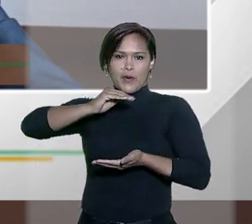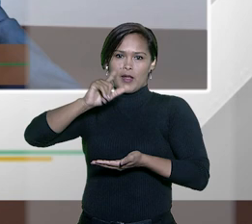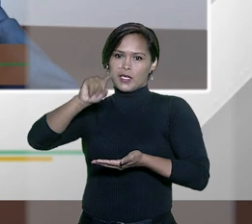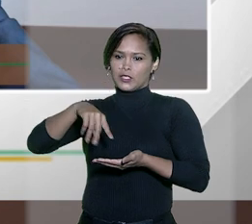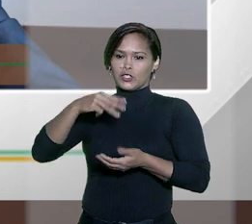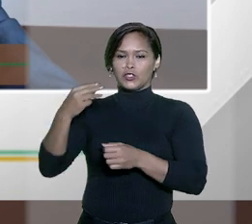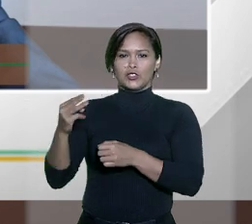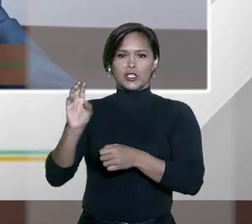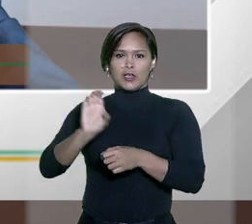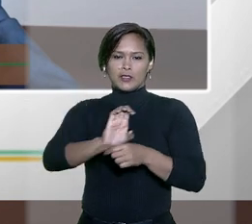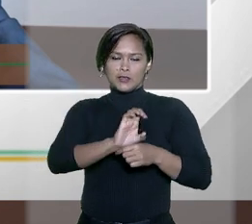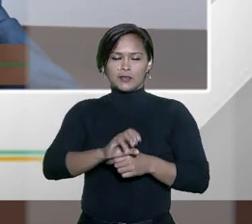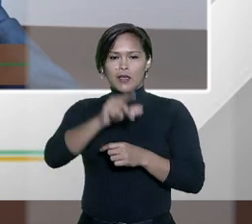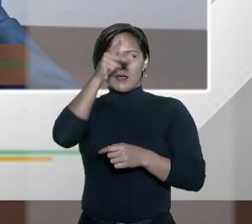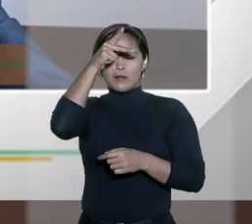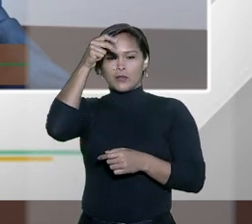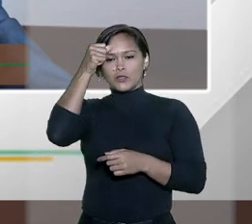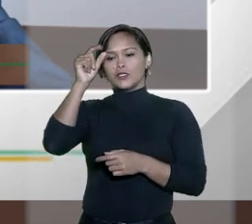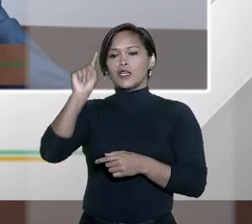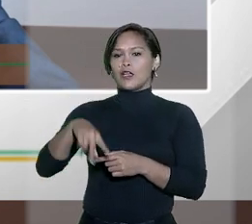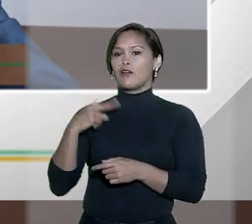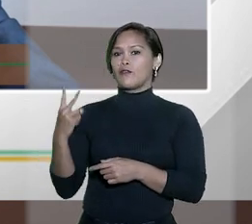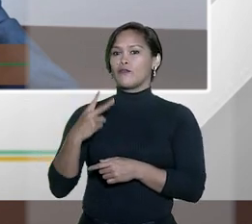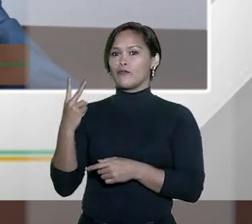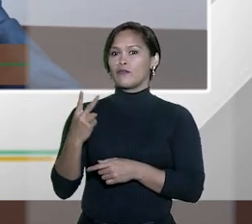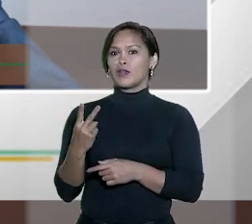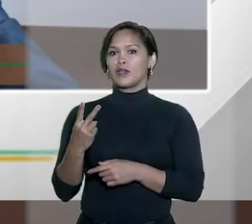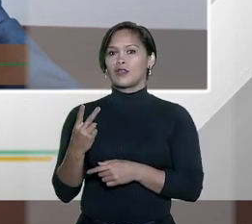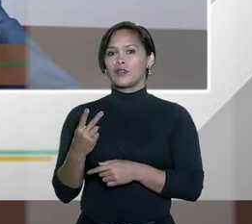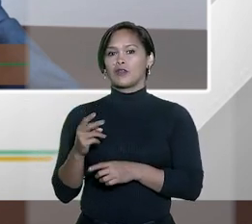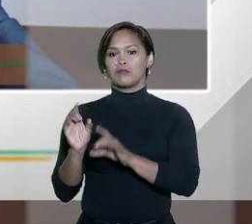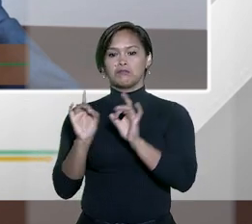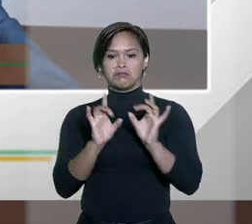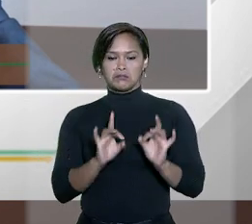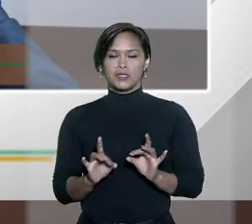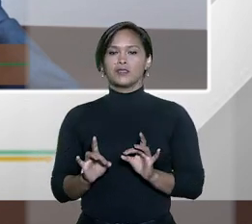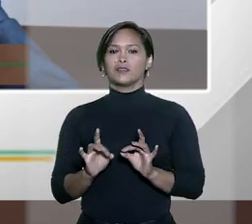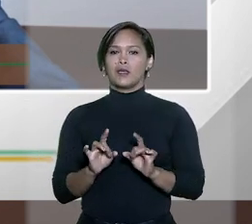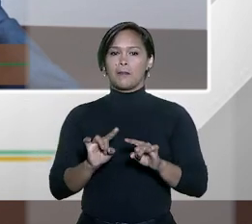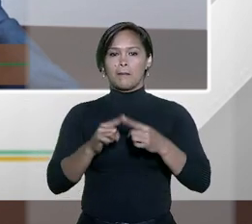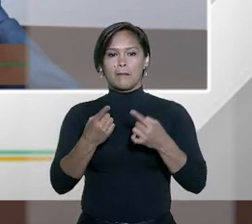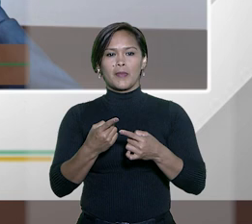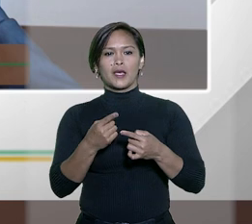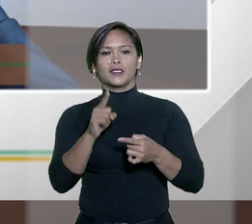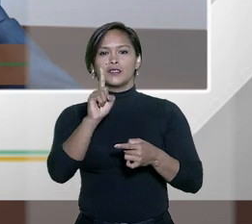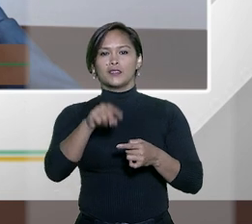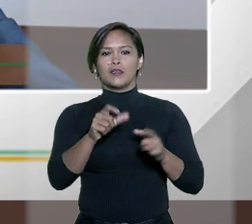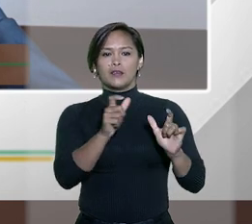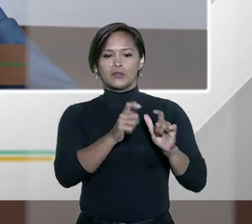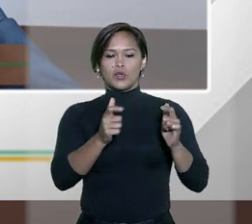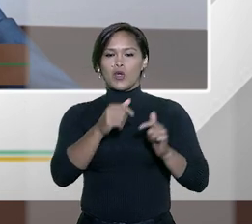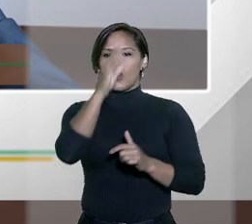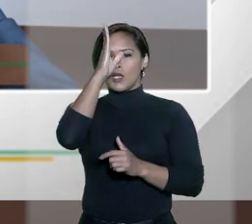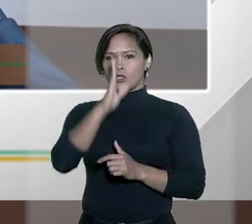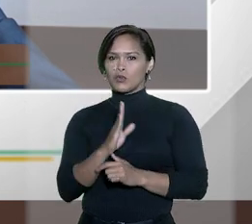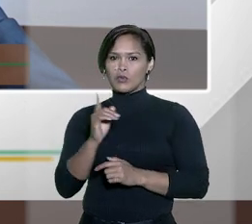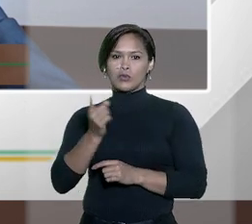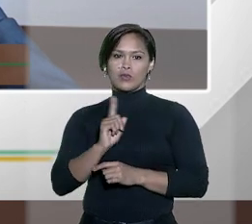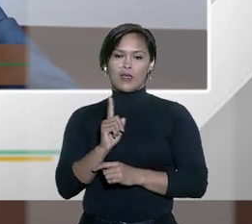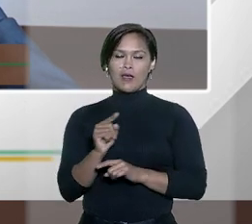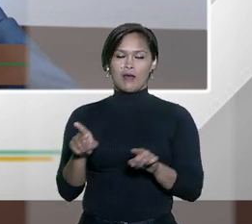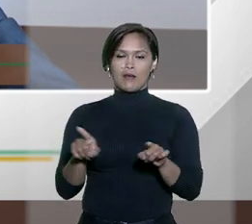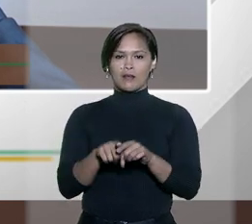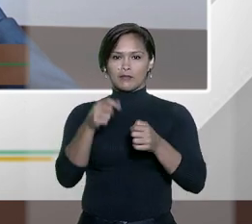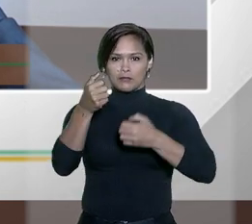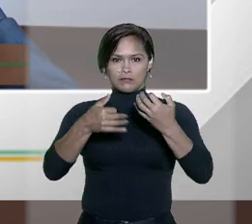muito município, obviamente, é um valor aí expressivo, mas isso não vem de um modo gratuito, né? Não